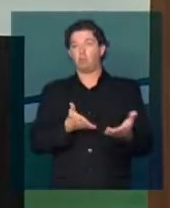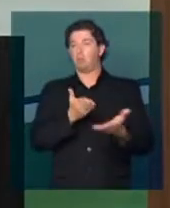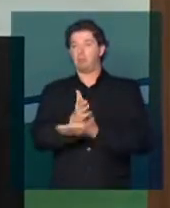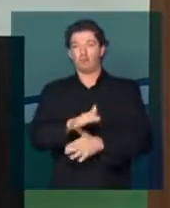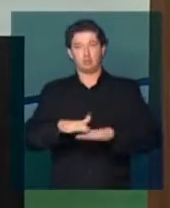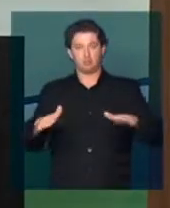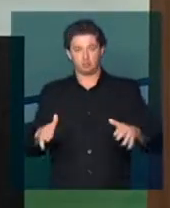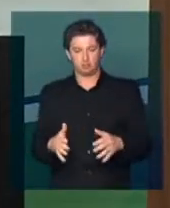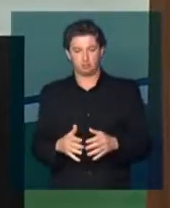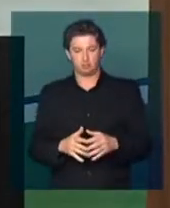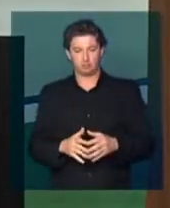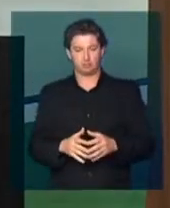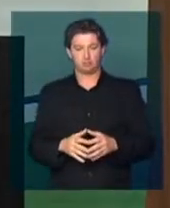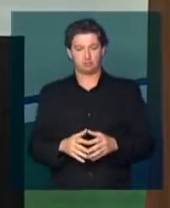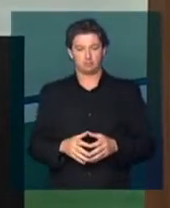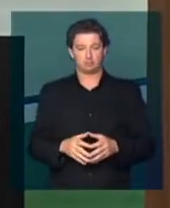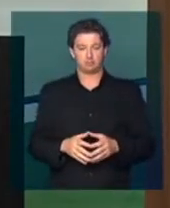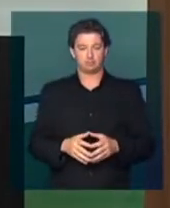entender bem o que seria o distritão.